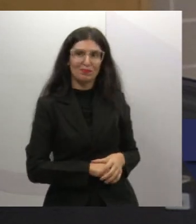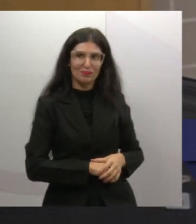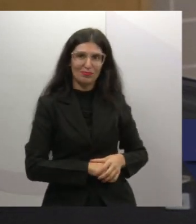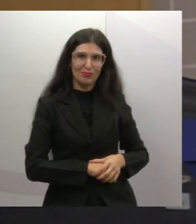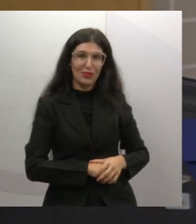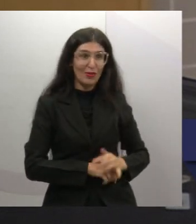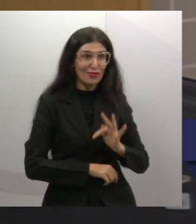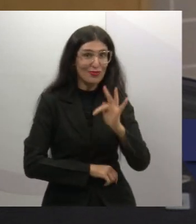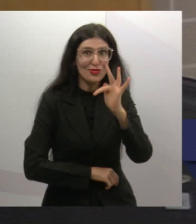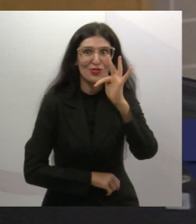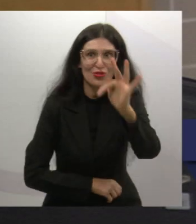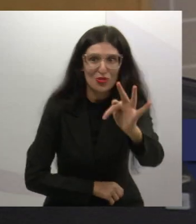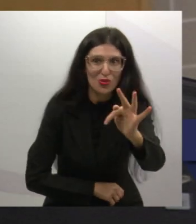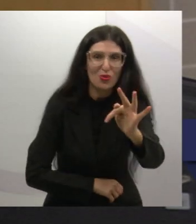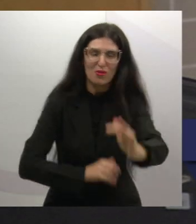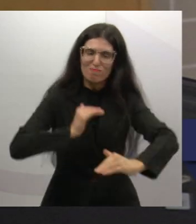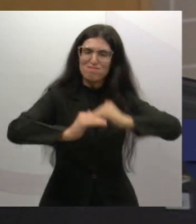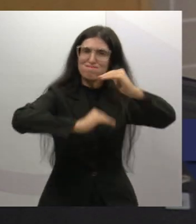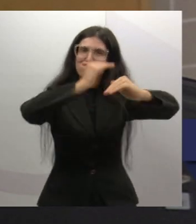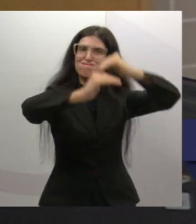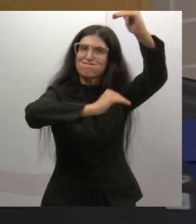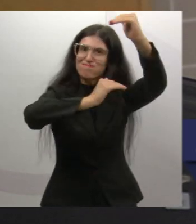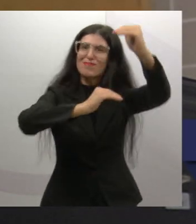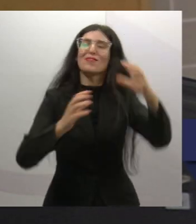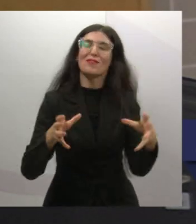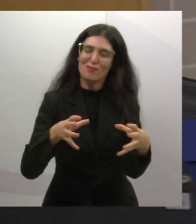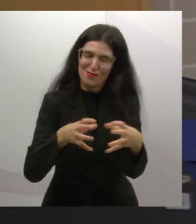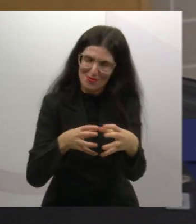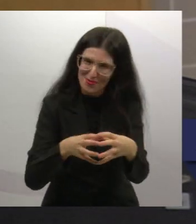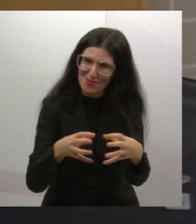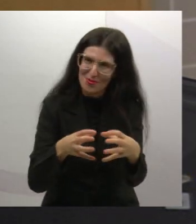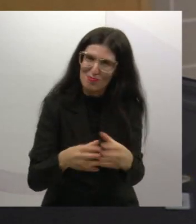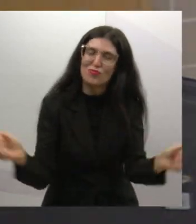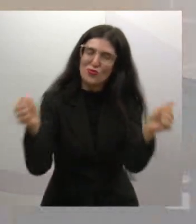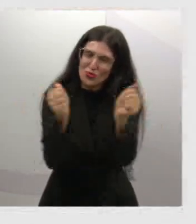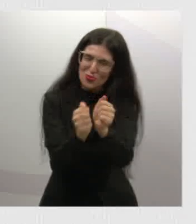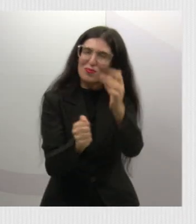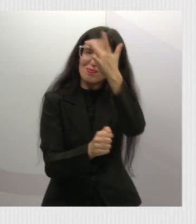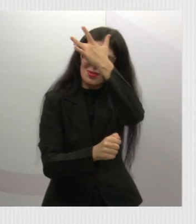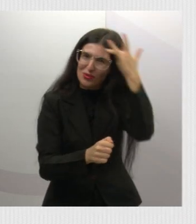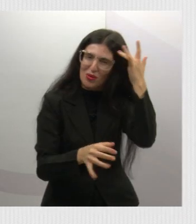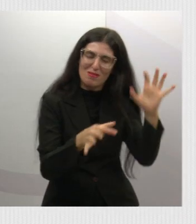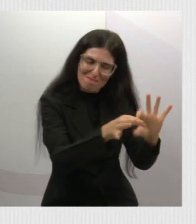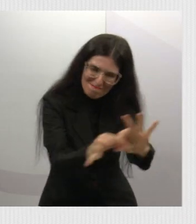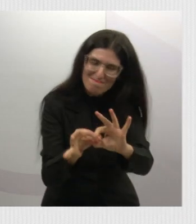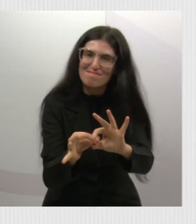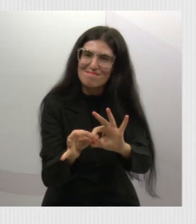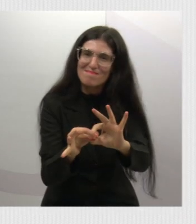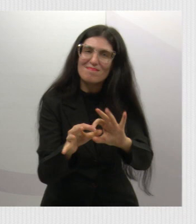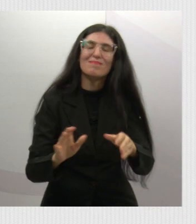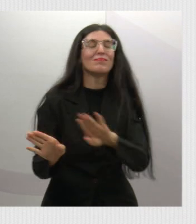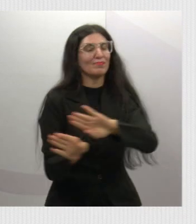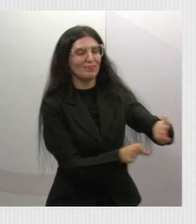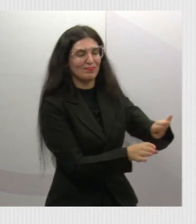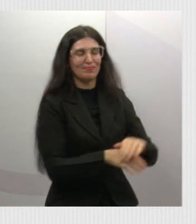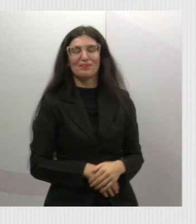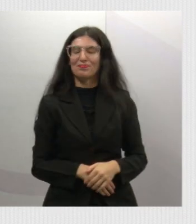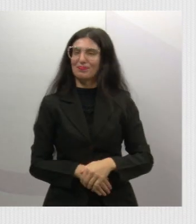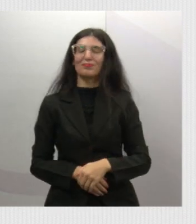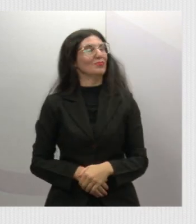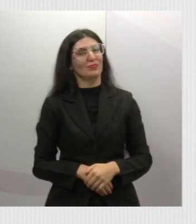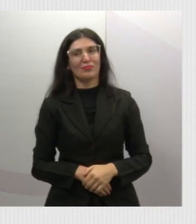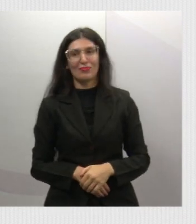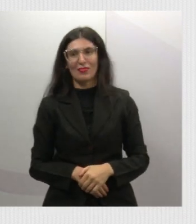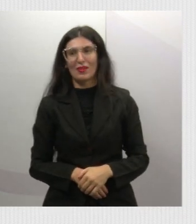vá em grupo. Vamos dar início à apresentação da audiência pública, cumprimento das